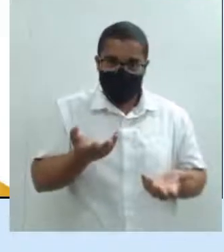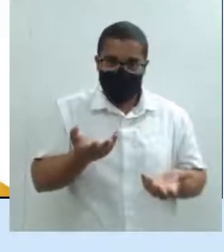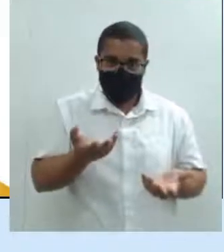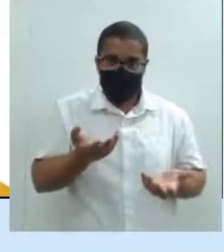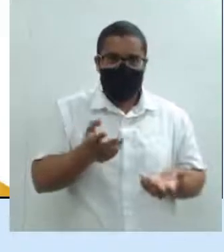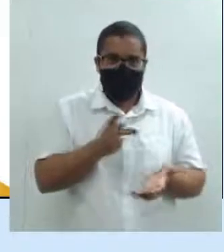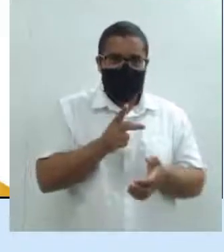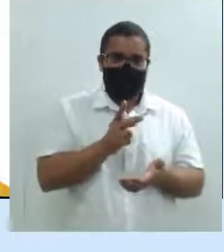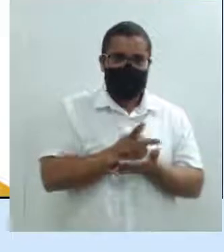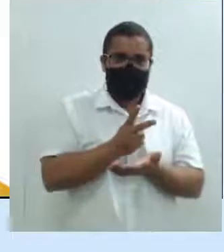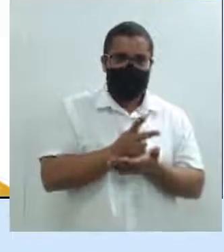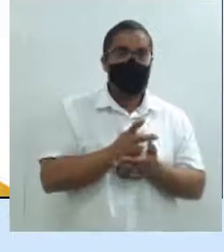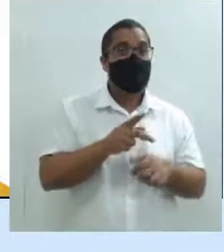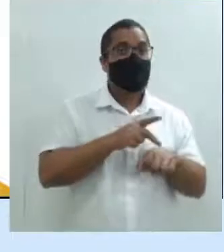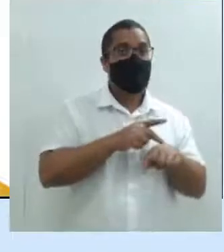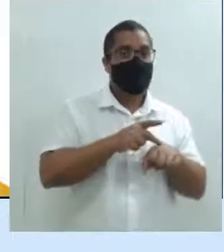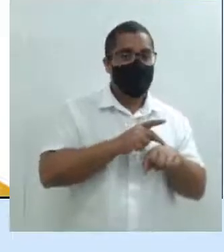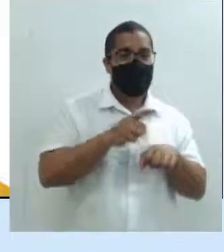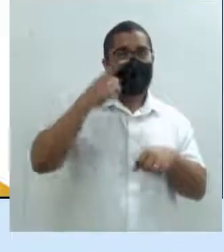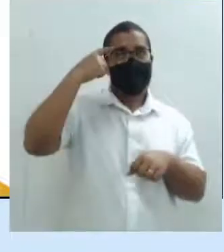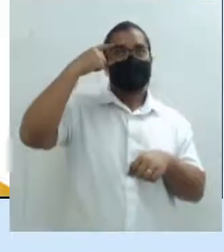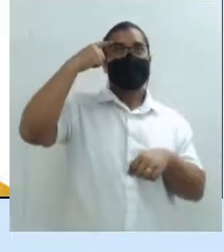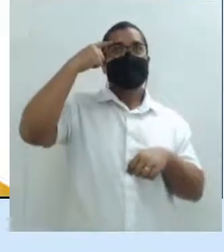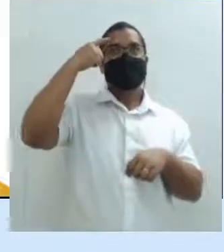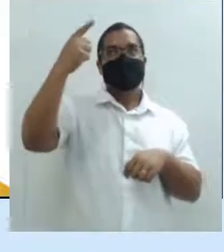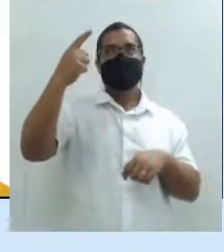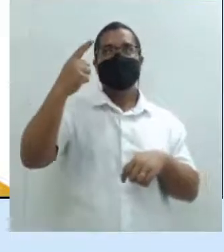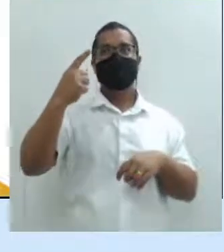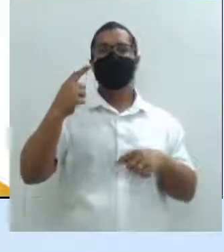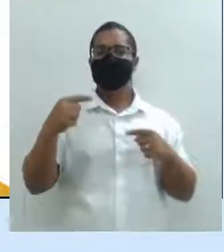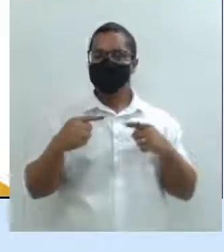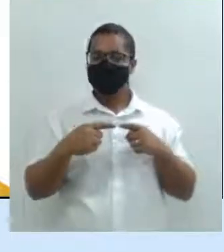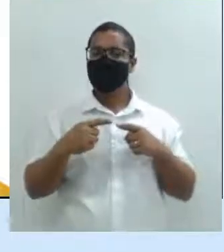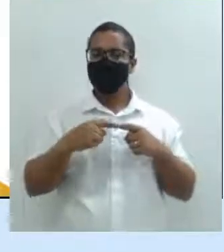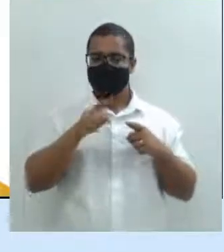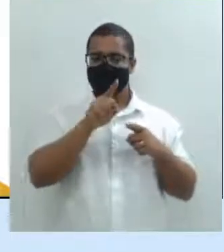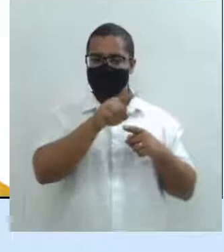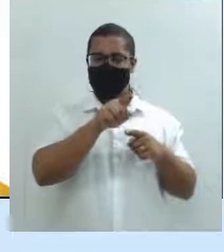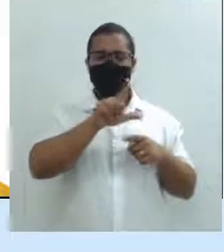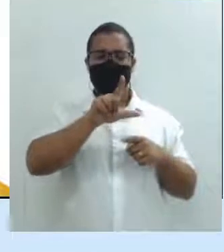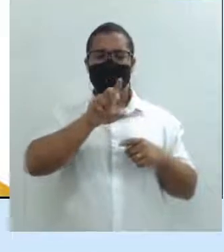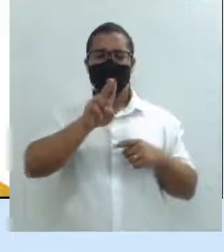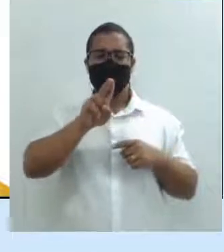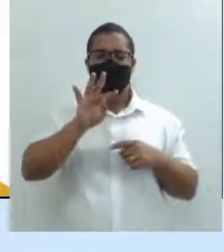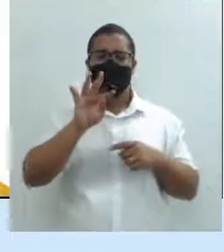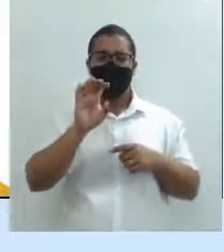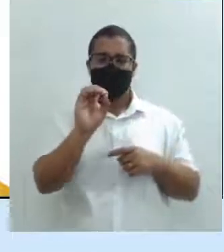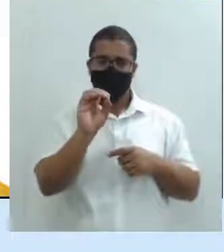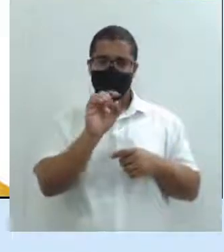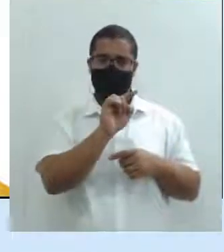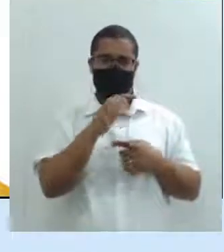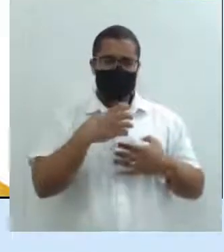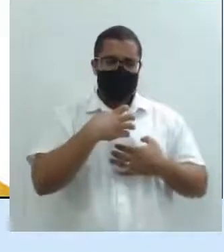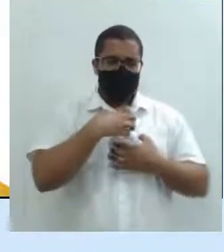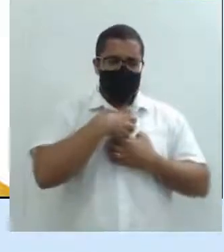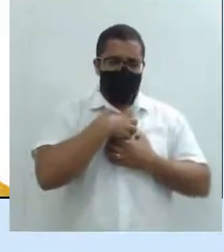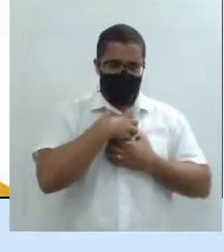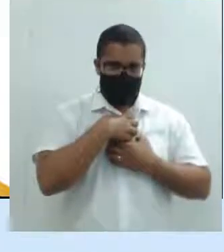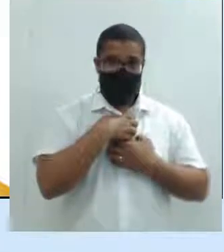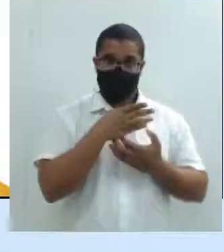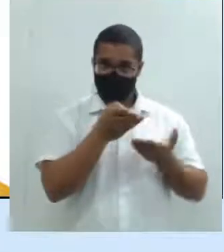sempre o preto, né? Você lembra muito daquela coisa do luto, da tristeza. Então, é